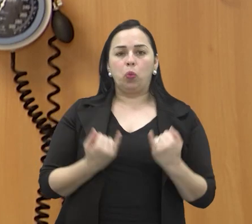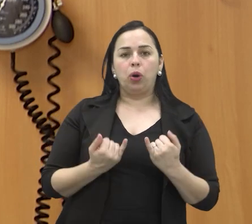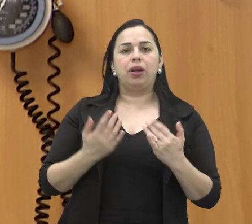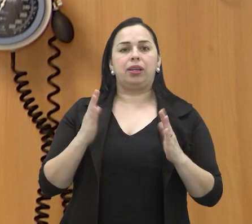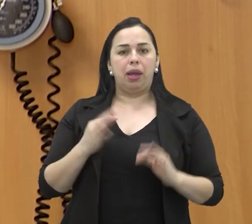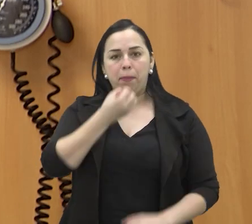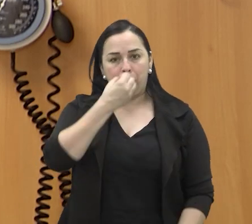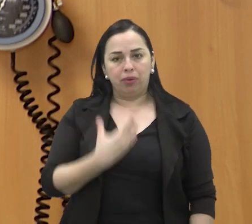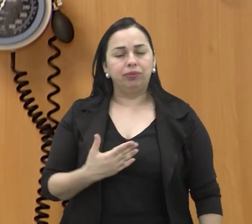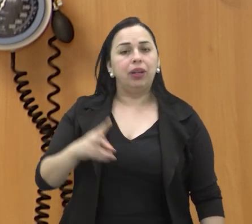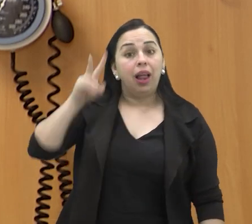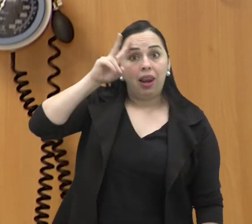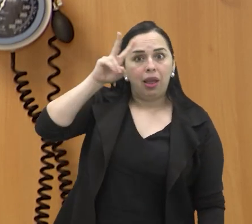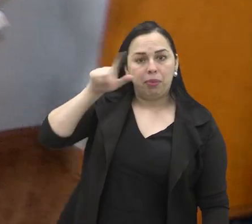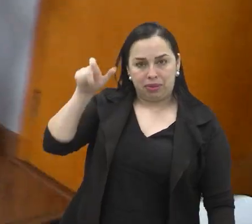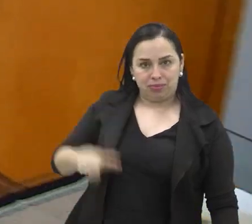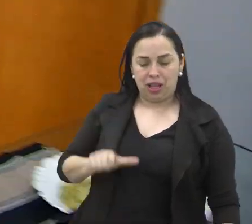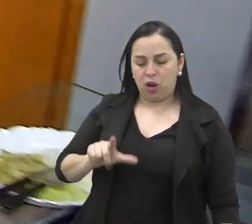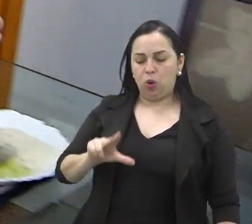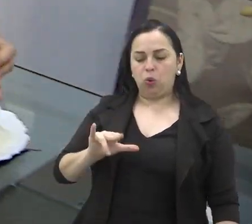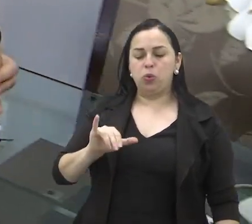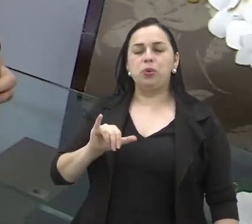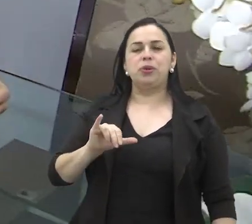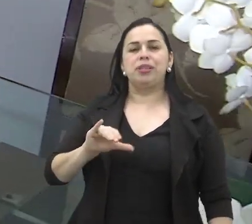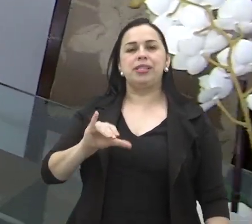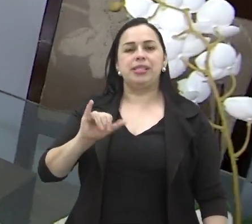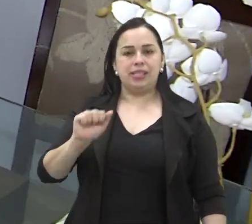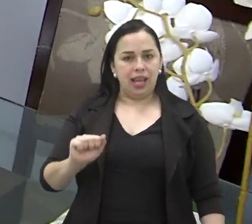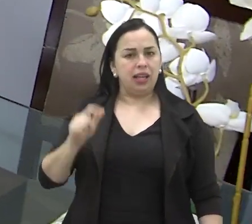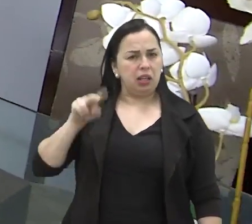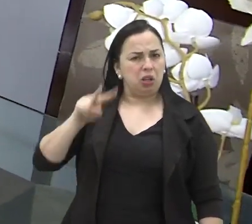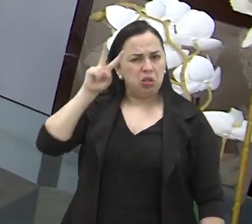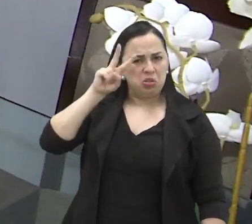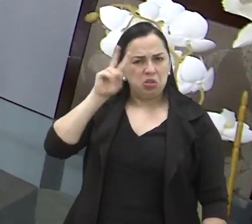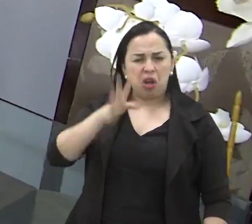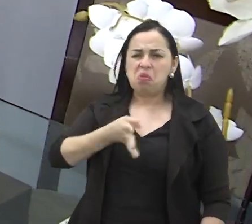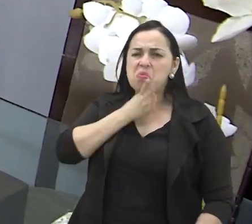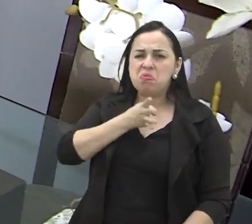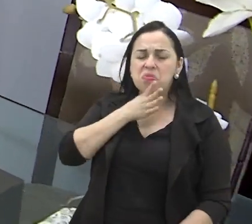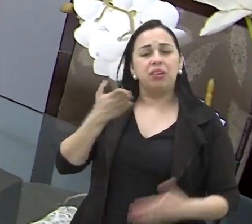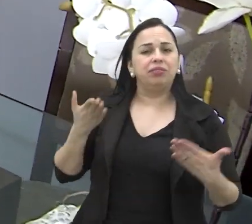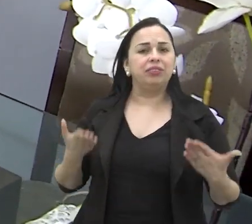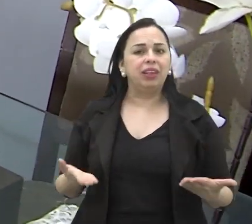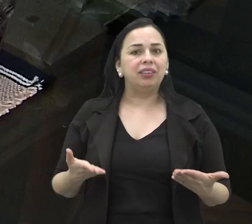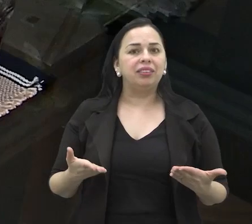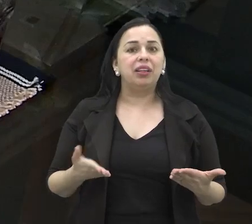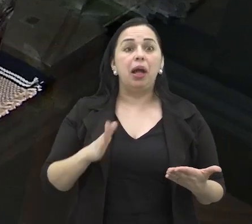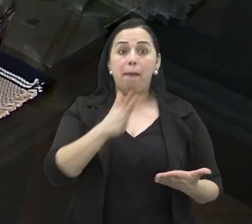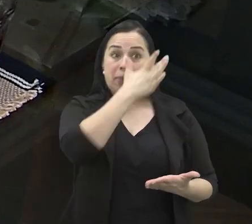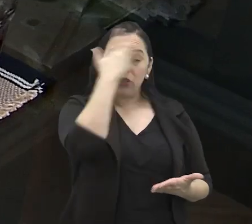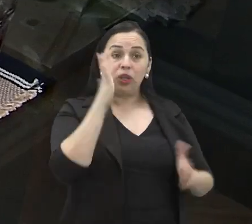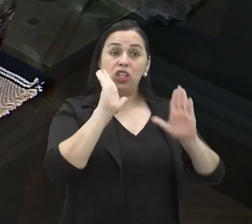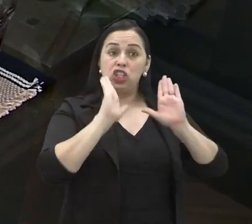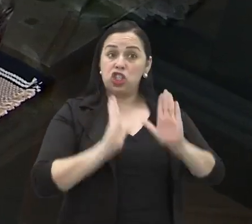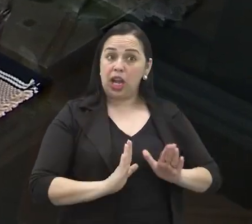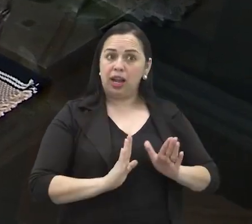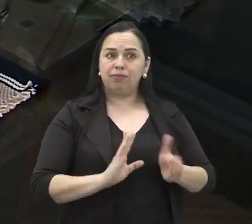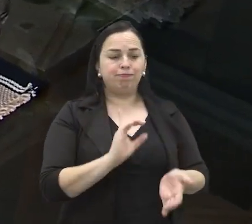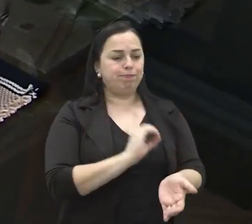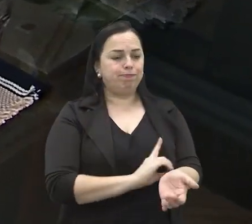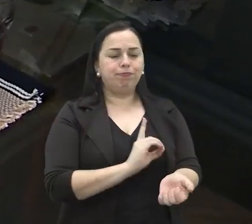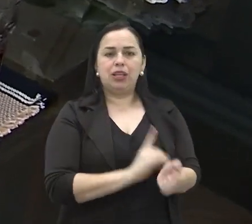extremamente importantes e eficazes. E lembra da Lúcia, que a gente conheceu no começo da matéria? Para quem já